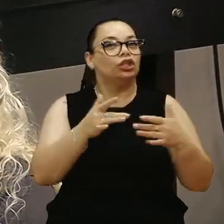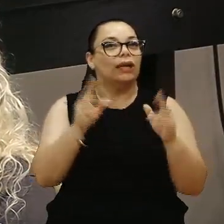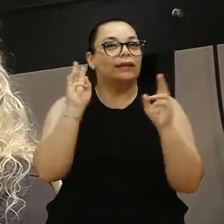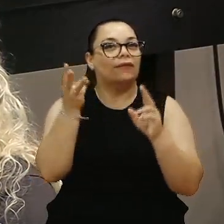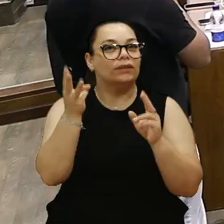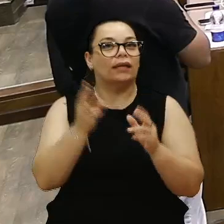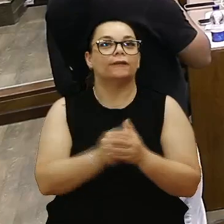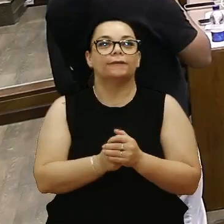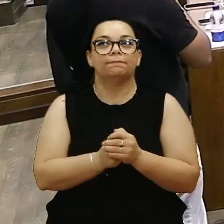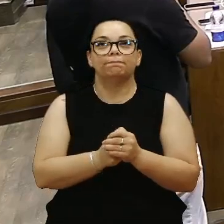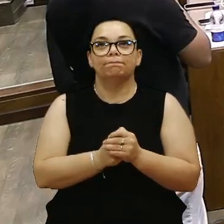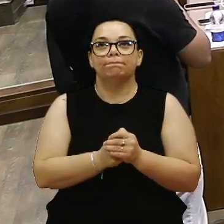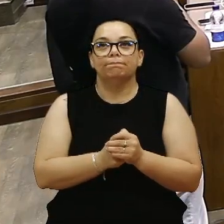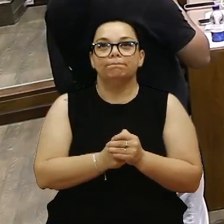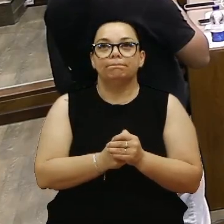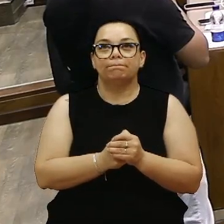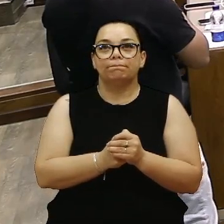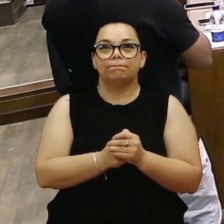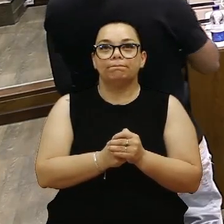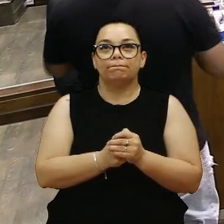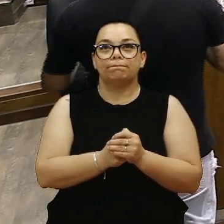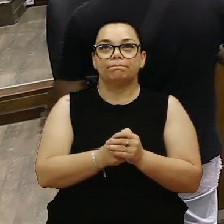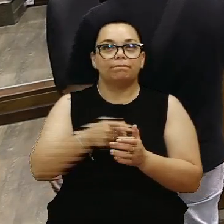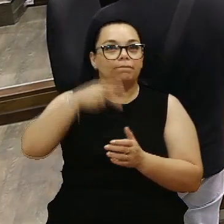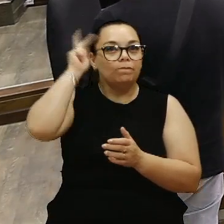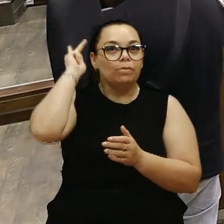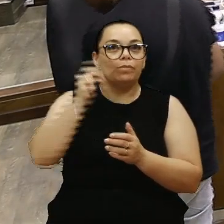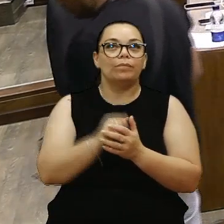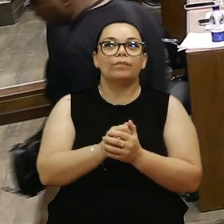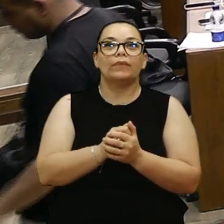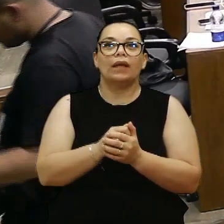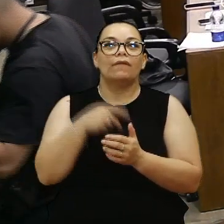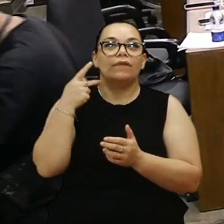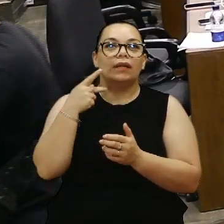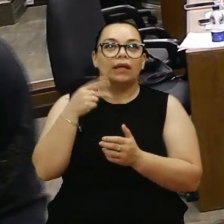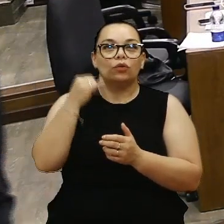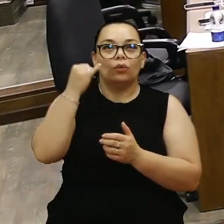notícia para dar para você. Vereador Iago, com a palavra, vereador Zé D'Ambrosio, em declaração.